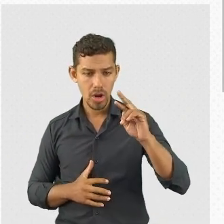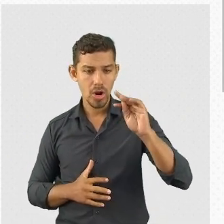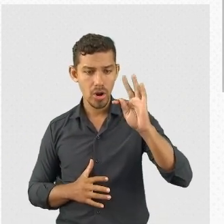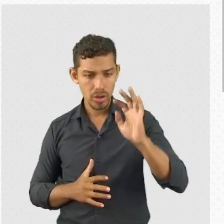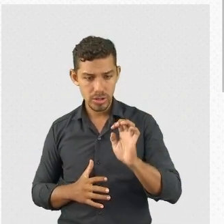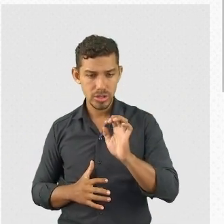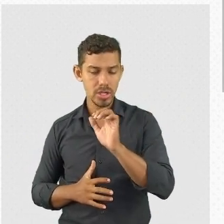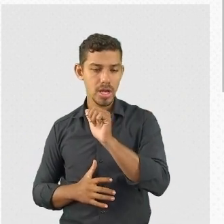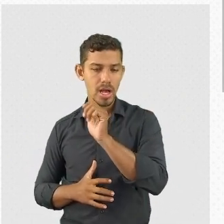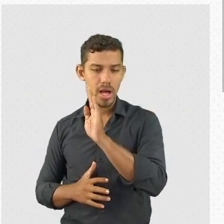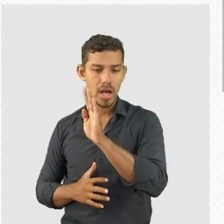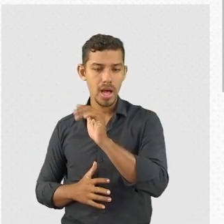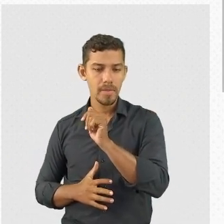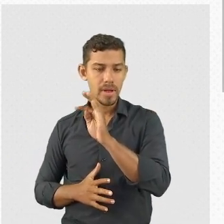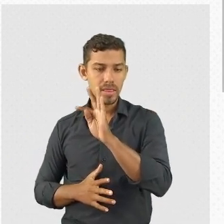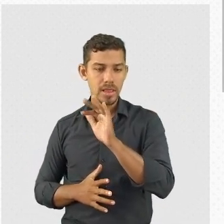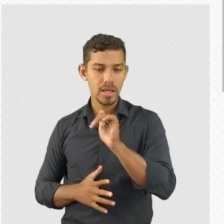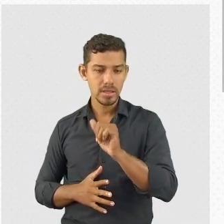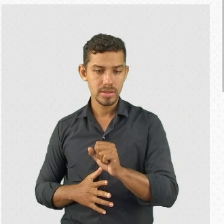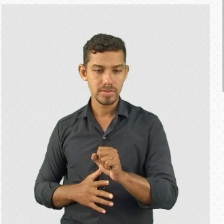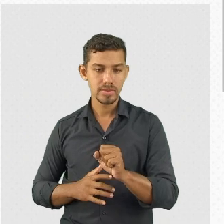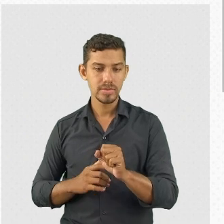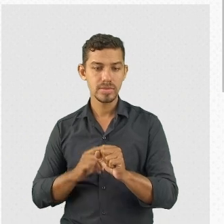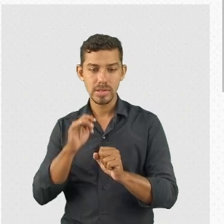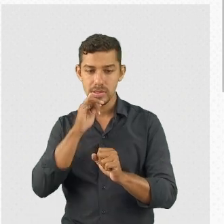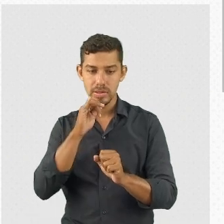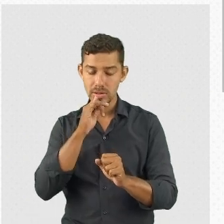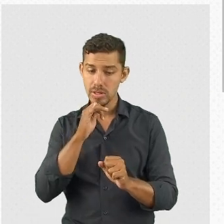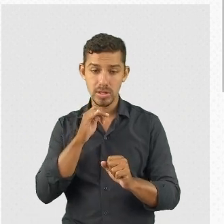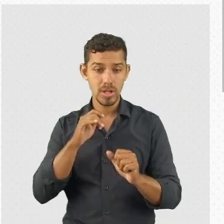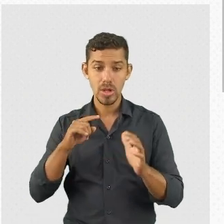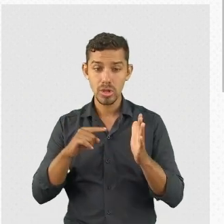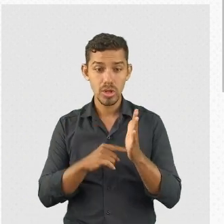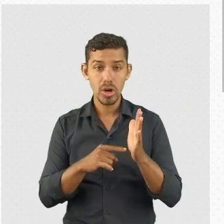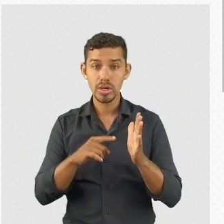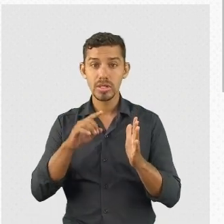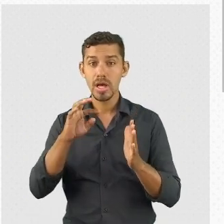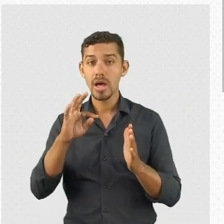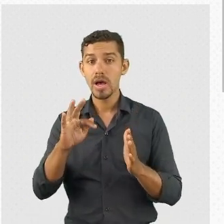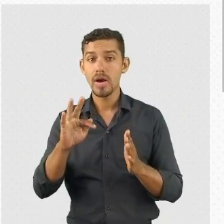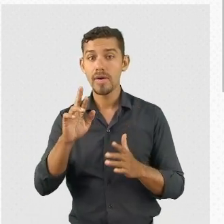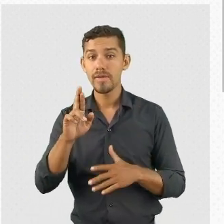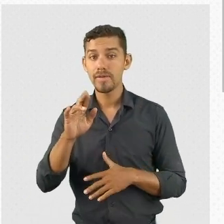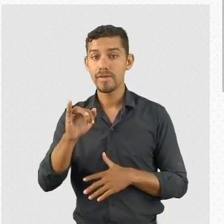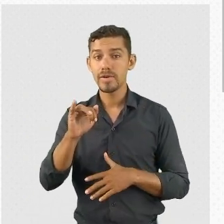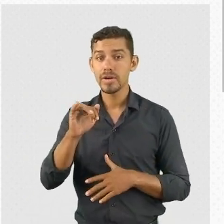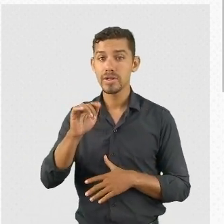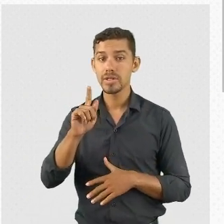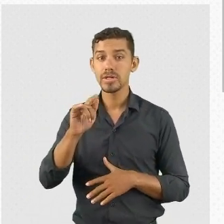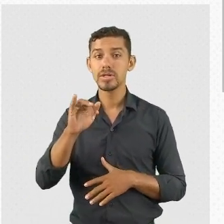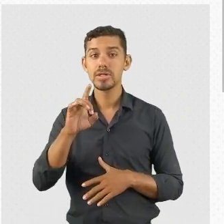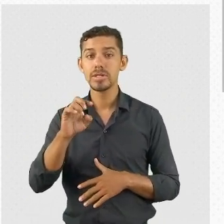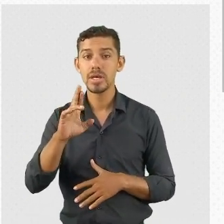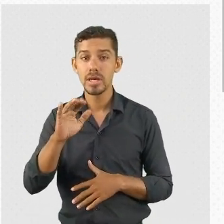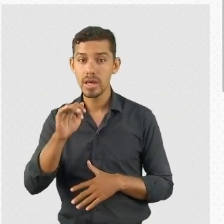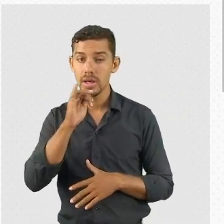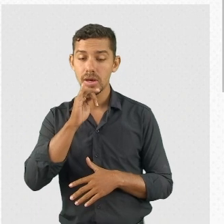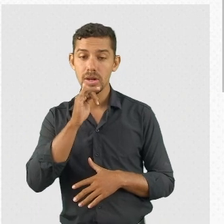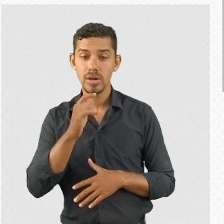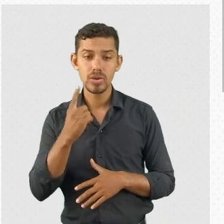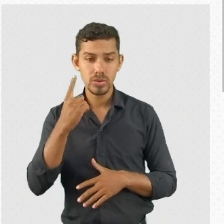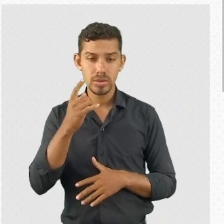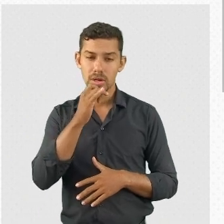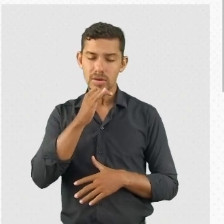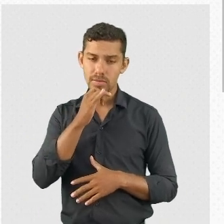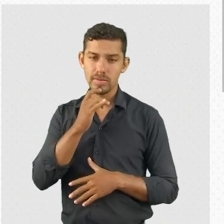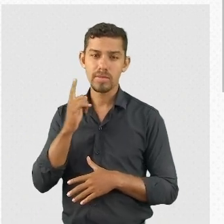batatas. Don't touch the pan. Não toque na frigideira. Então, olha que é um comando, uma instrução